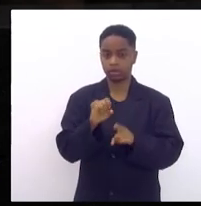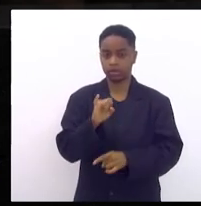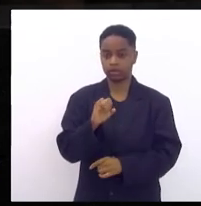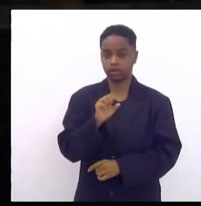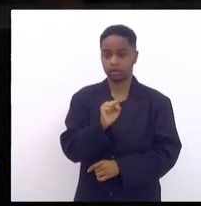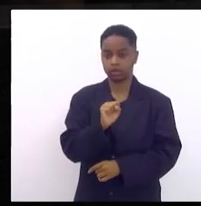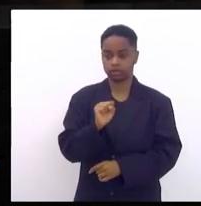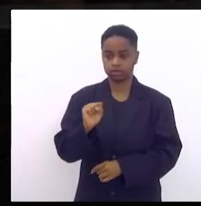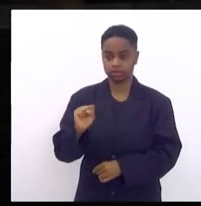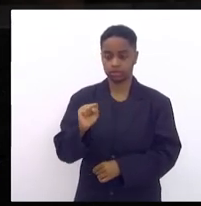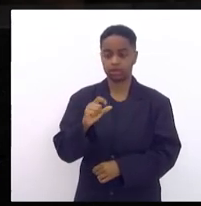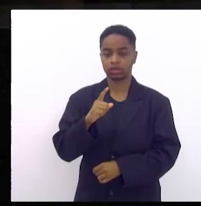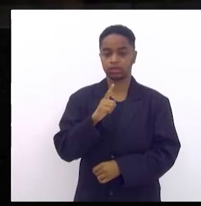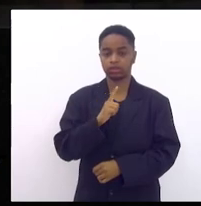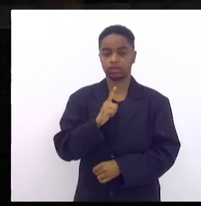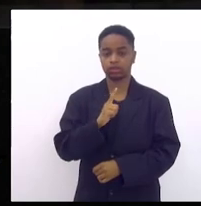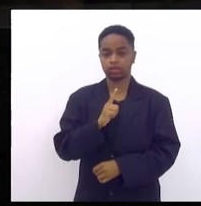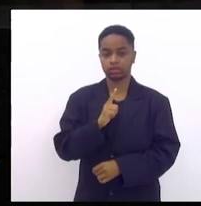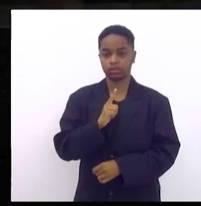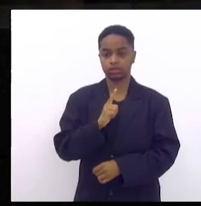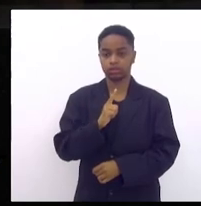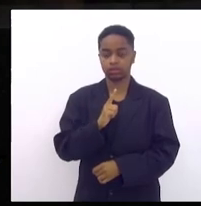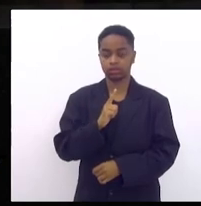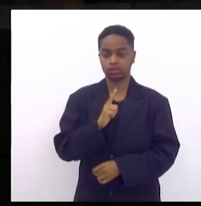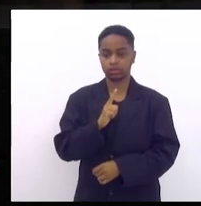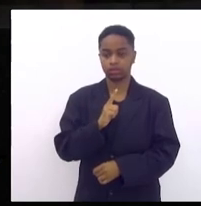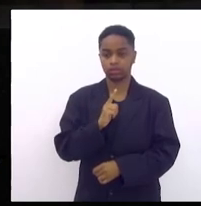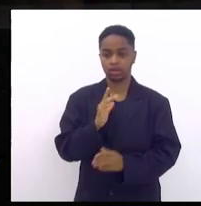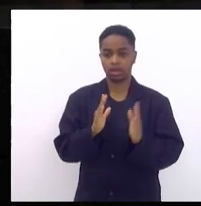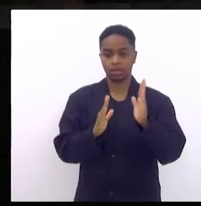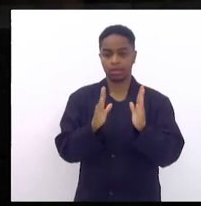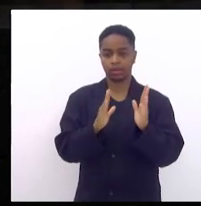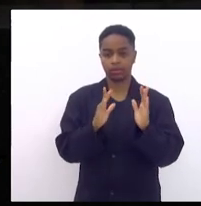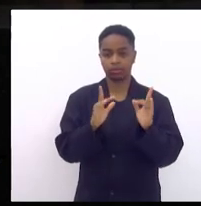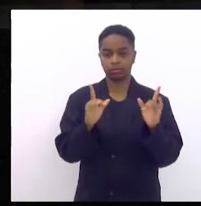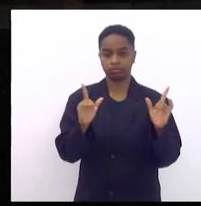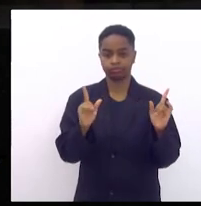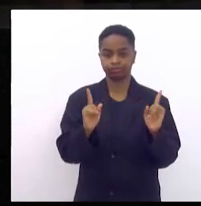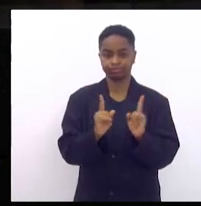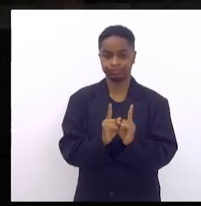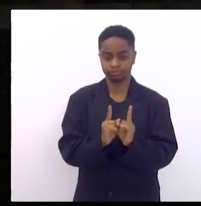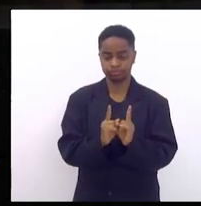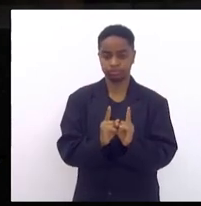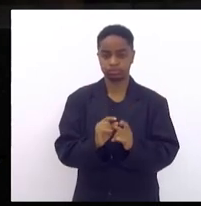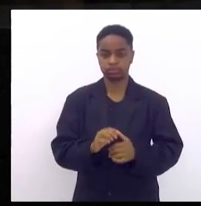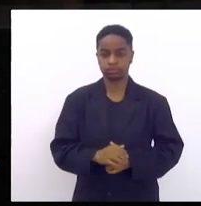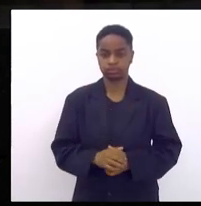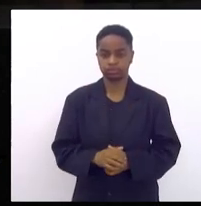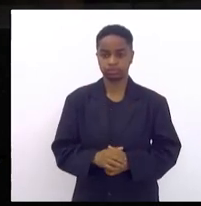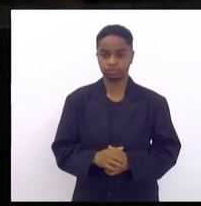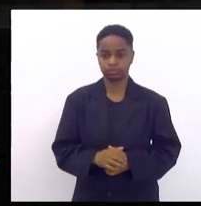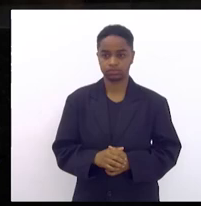terão uma vida já temporal definida.